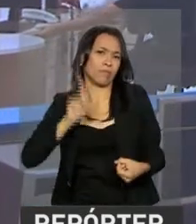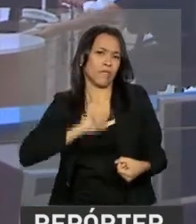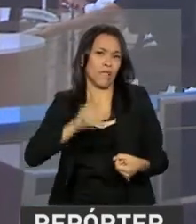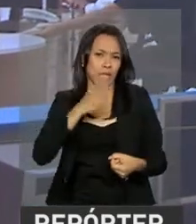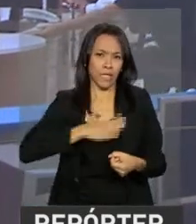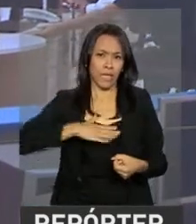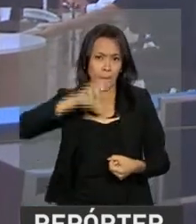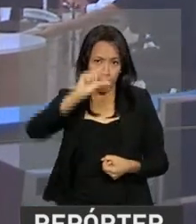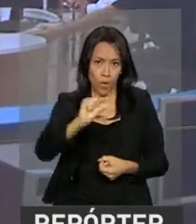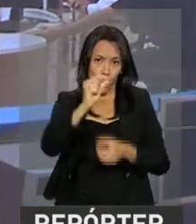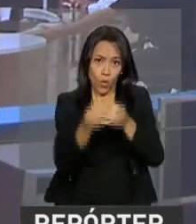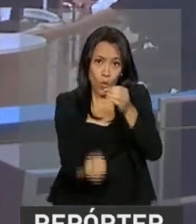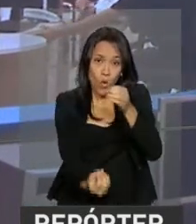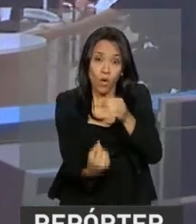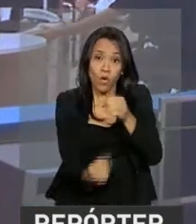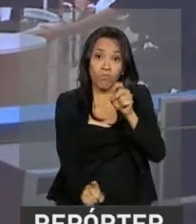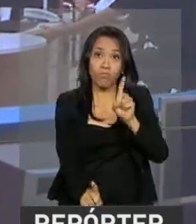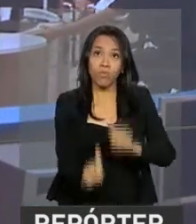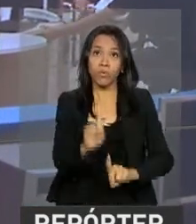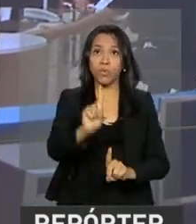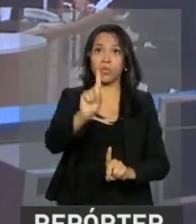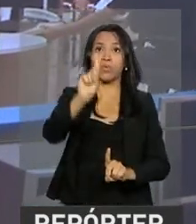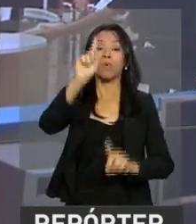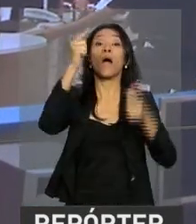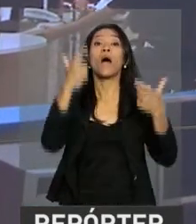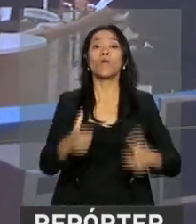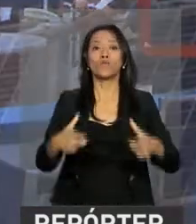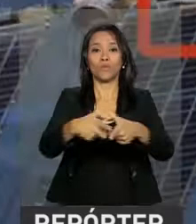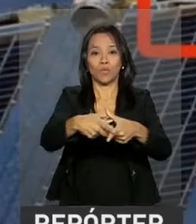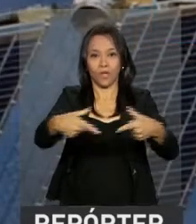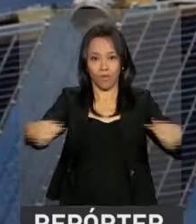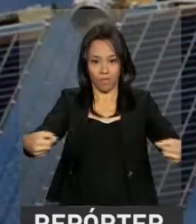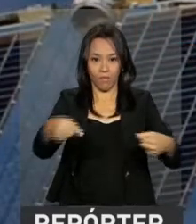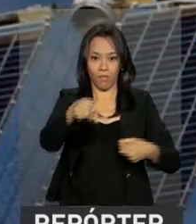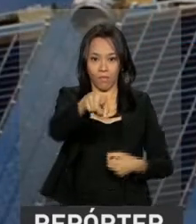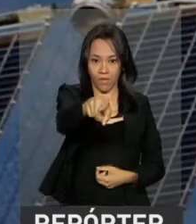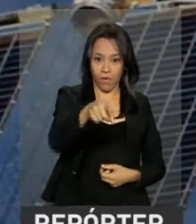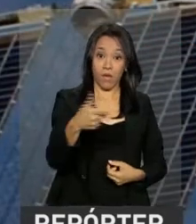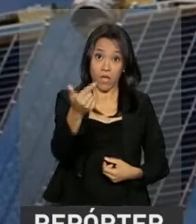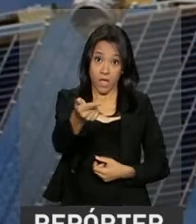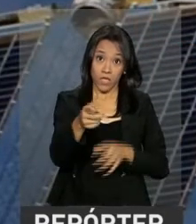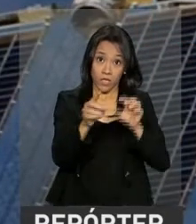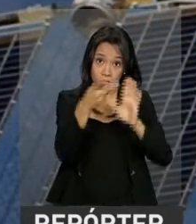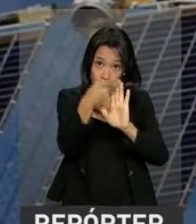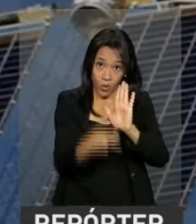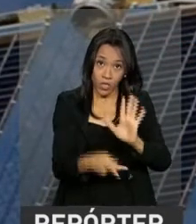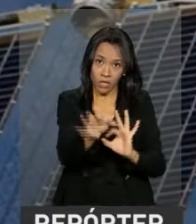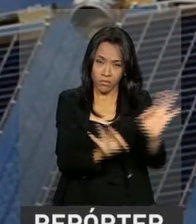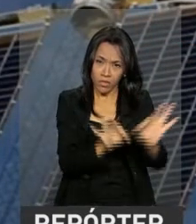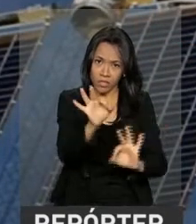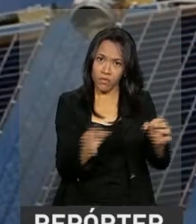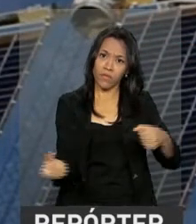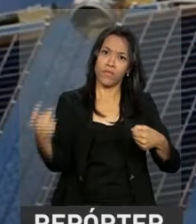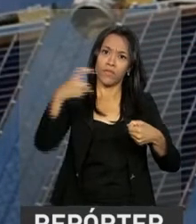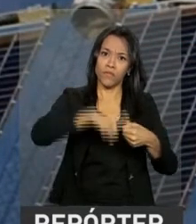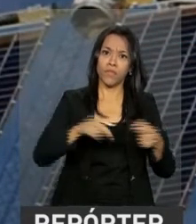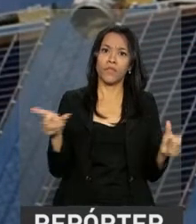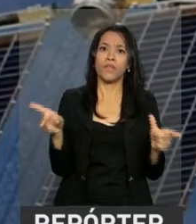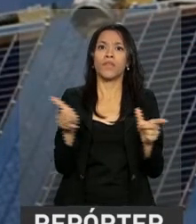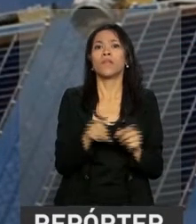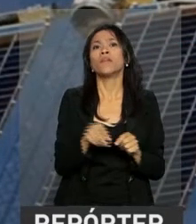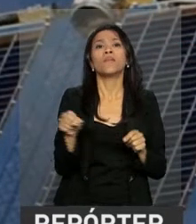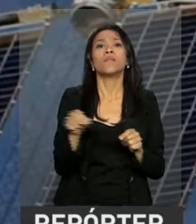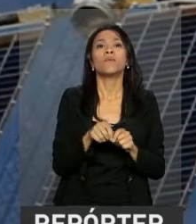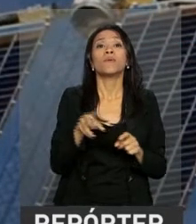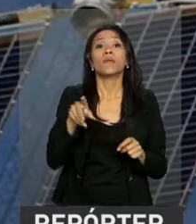em um centro espacial do japão vamos ver as imagens o projeto foi desenvolvido em parceria com o instituto nacional de pesquisas